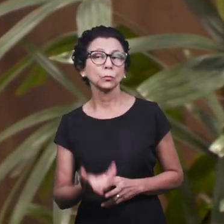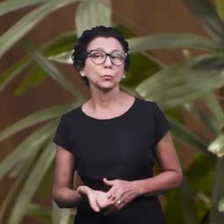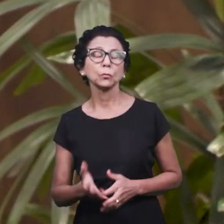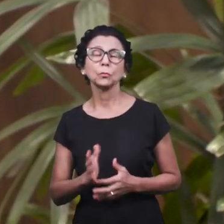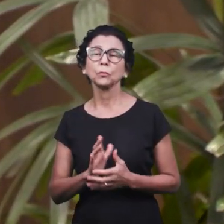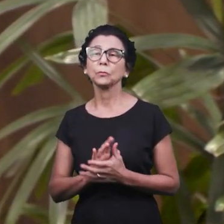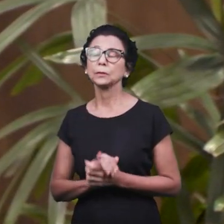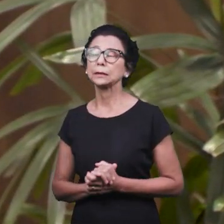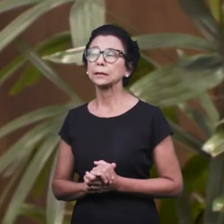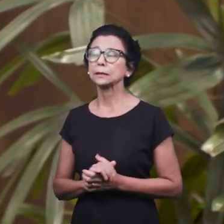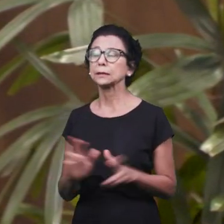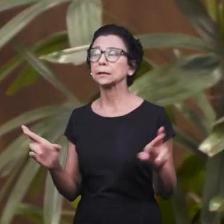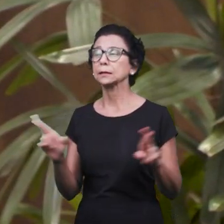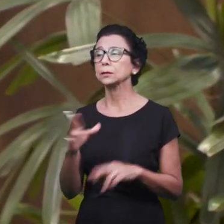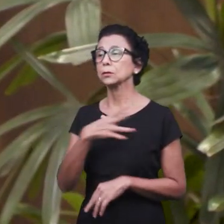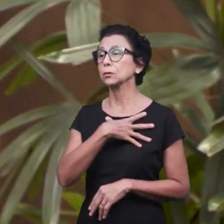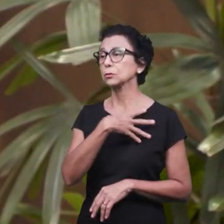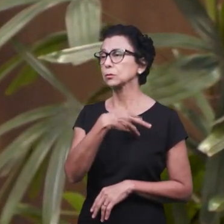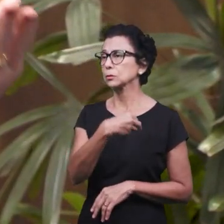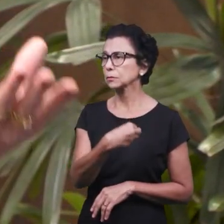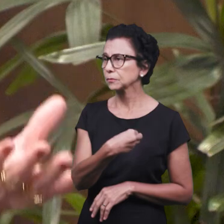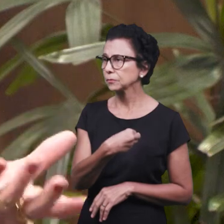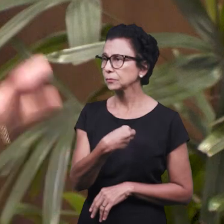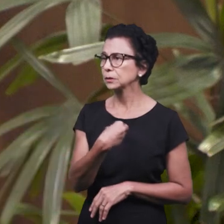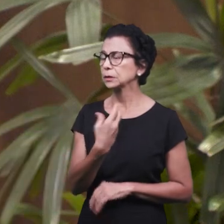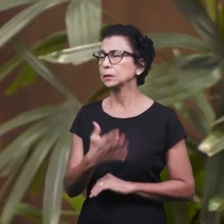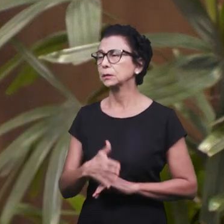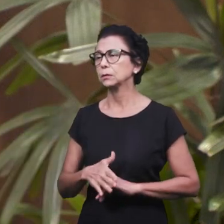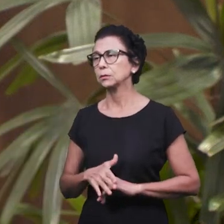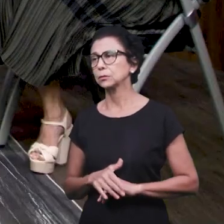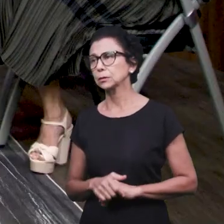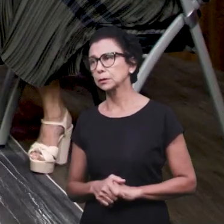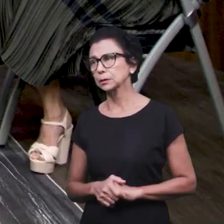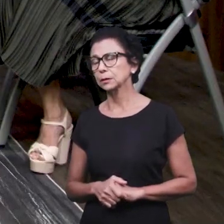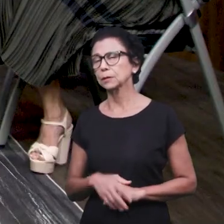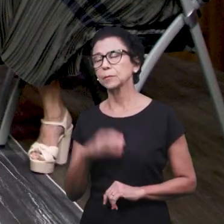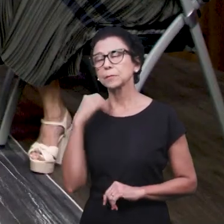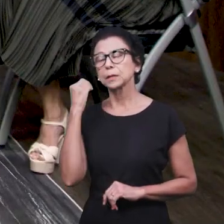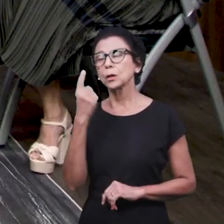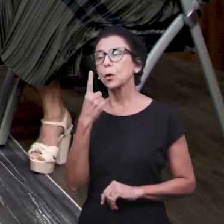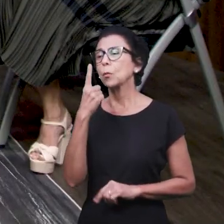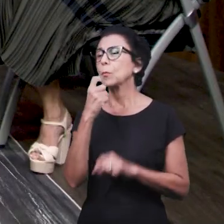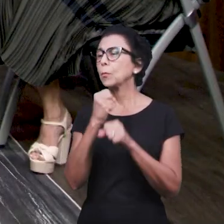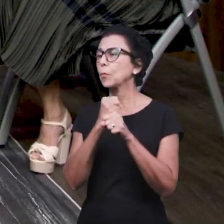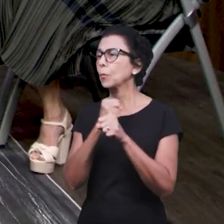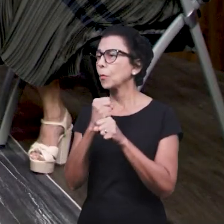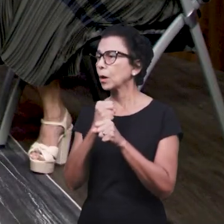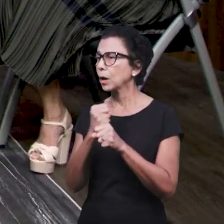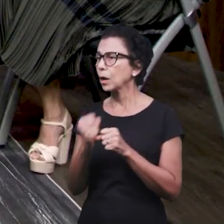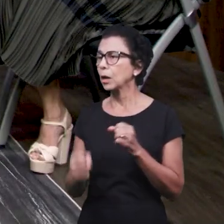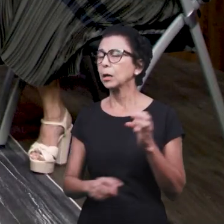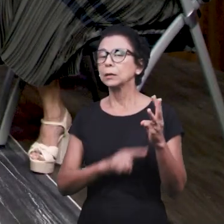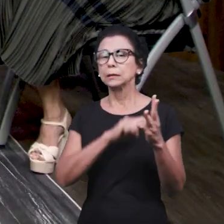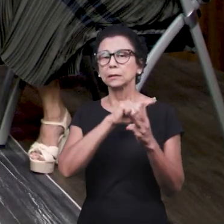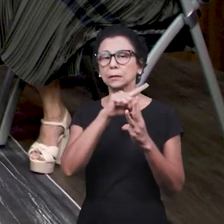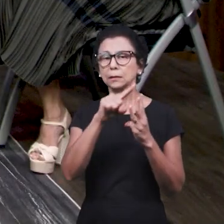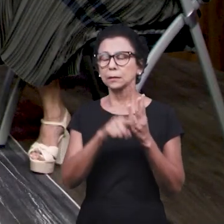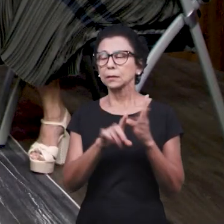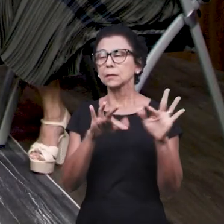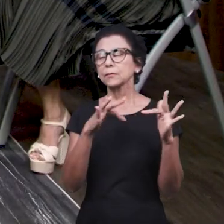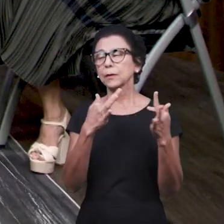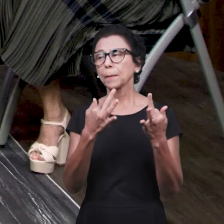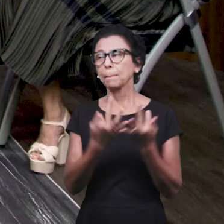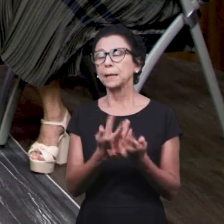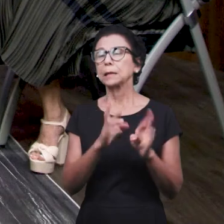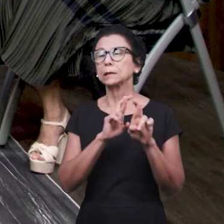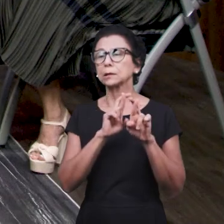bem-estar dos nossos filhos, né? Afinal, é uma experiência de 1 ano, como o Bressan colocou, em 3 famílias diferentes, em